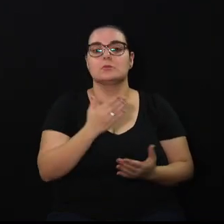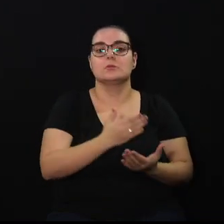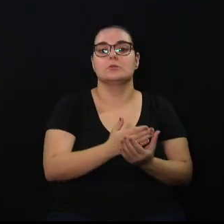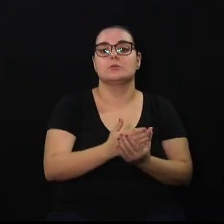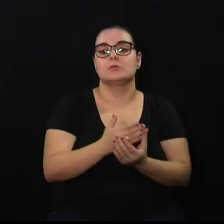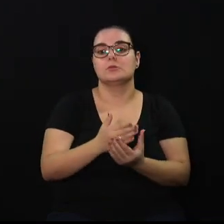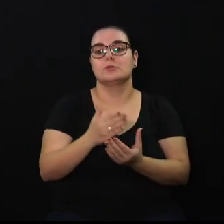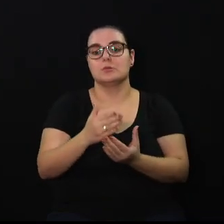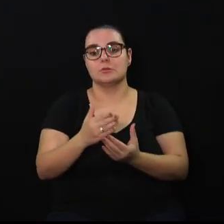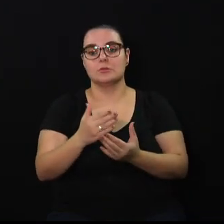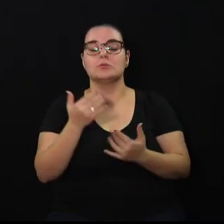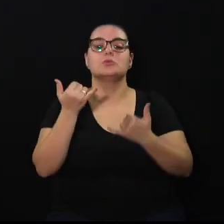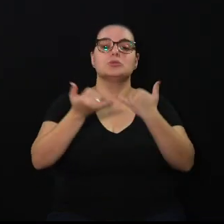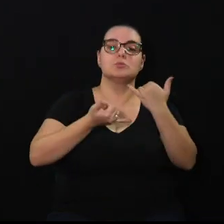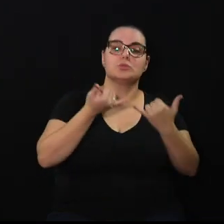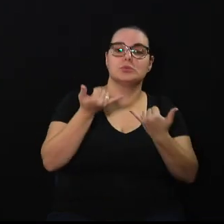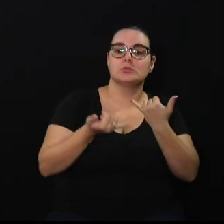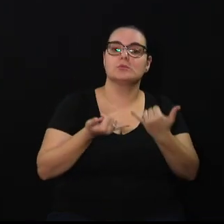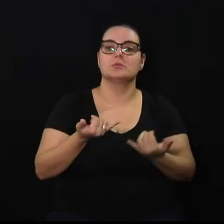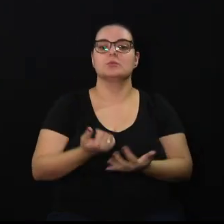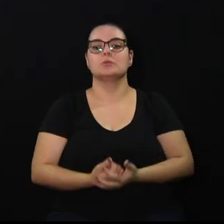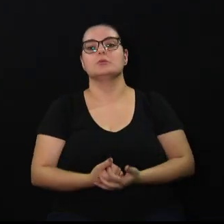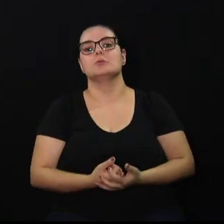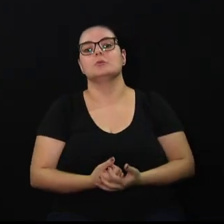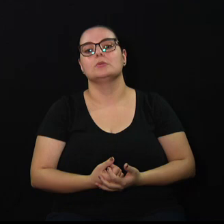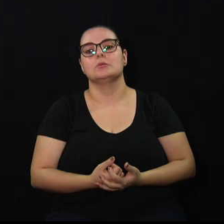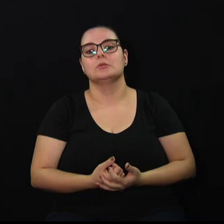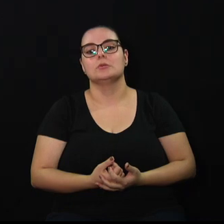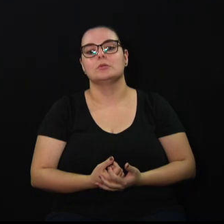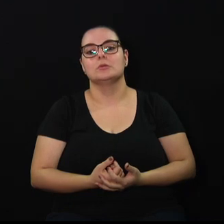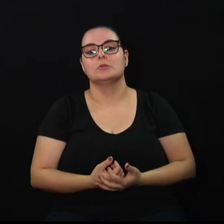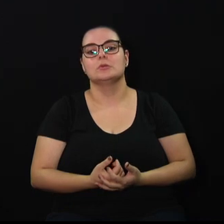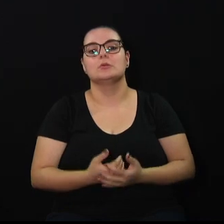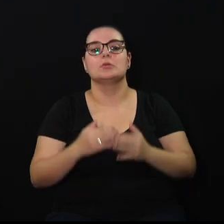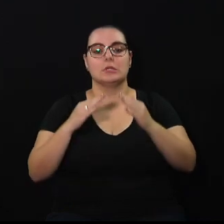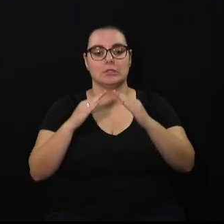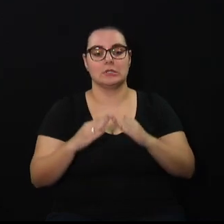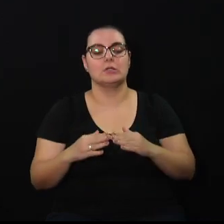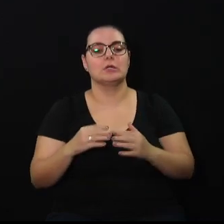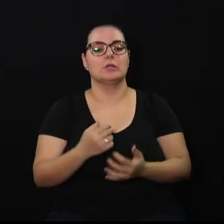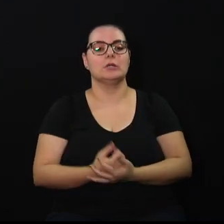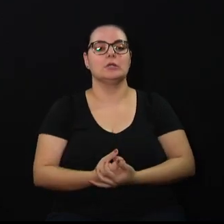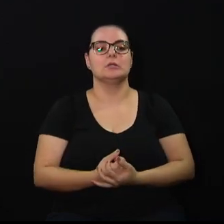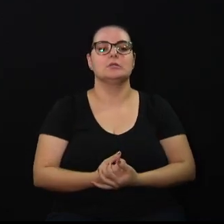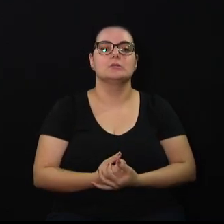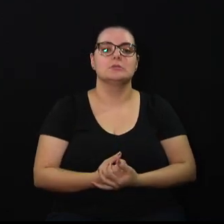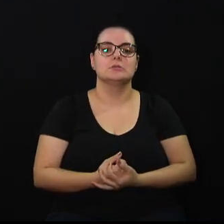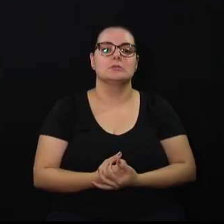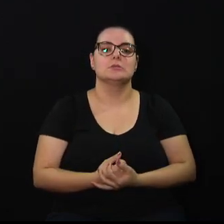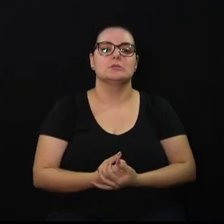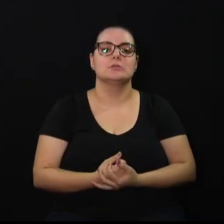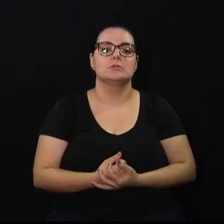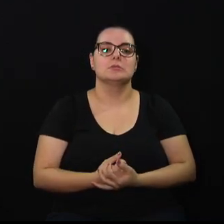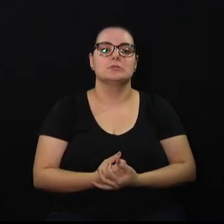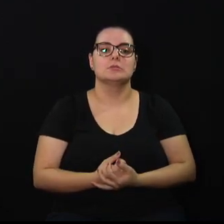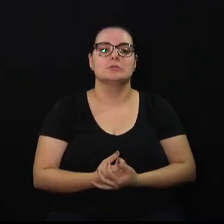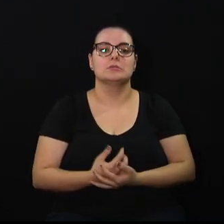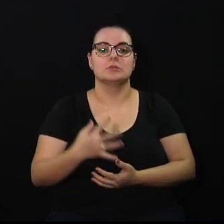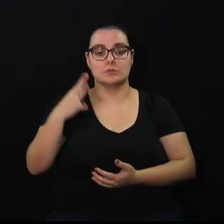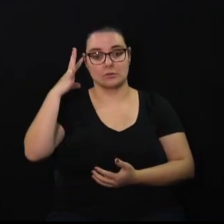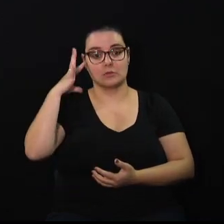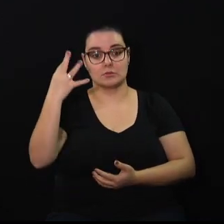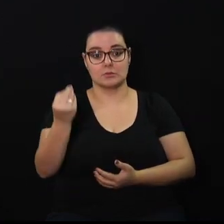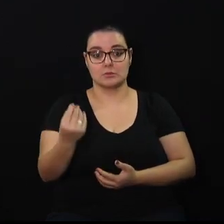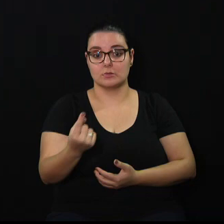de brincadeira dodô terapêutico em casa daí já também os conhecimentos de